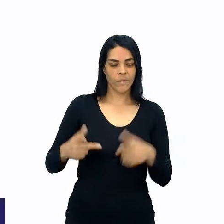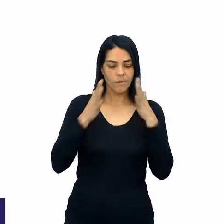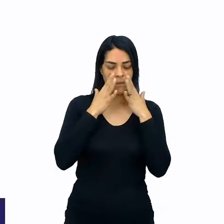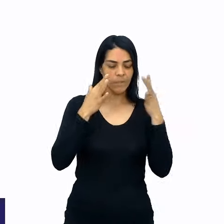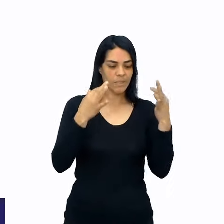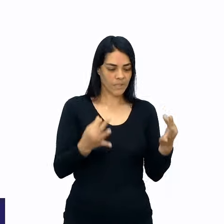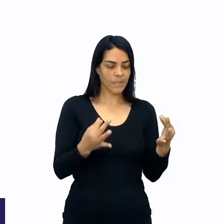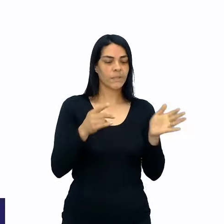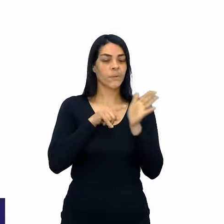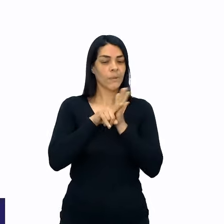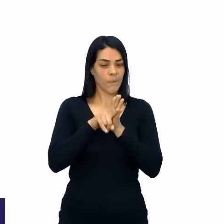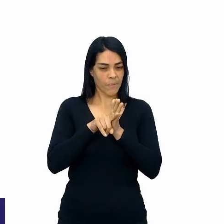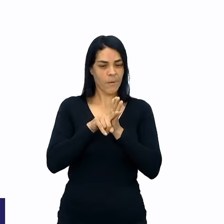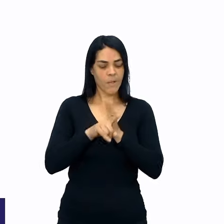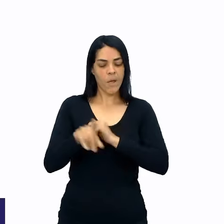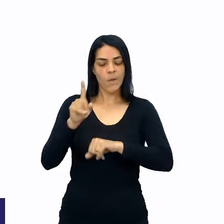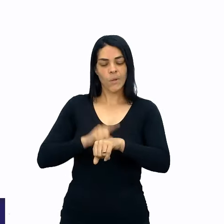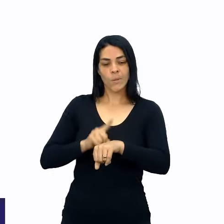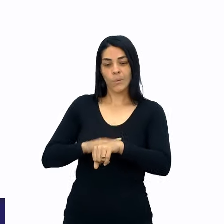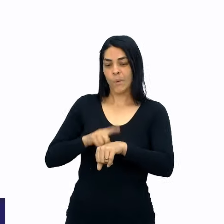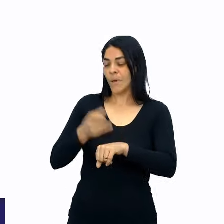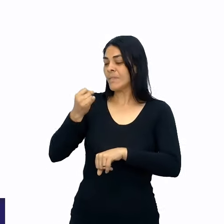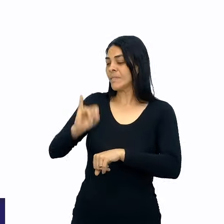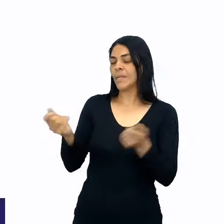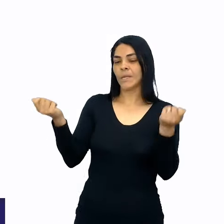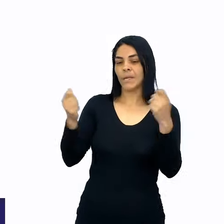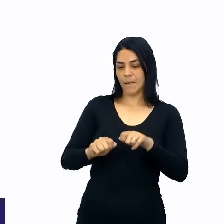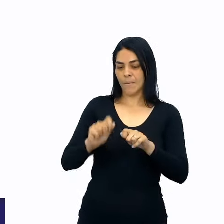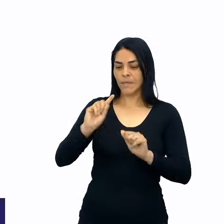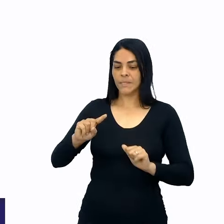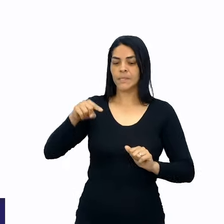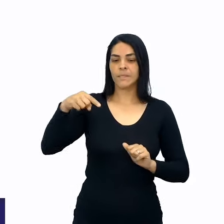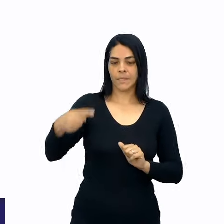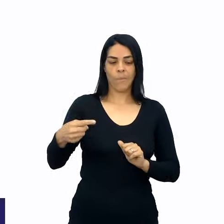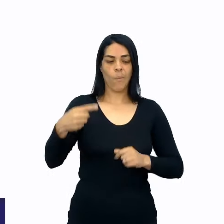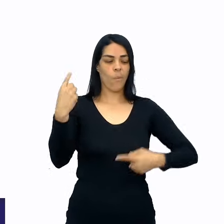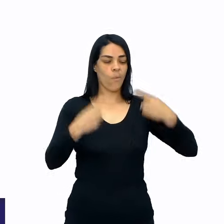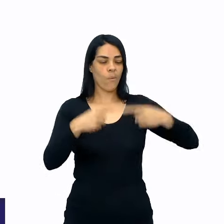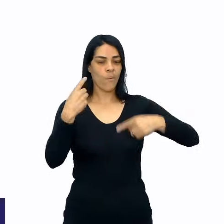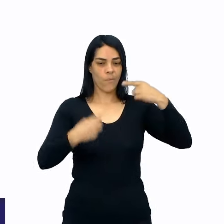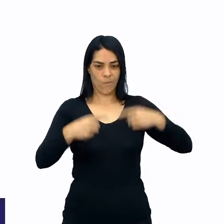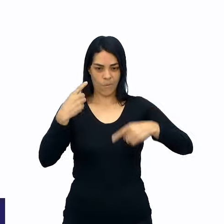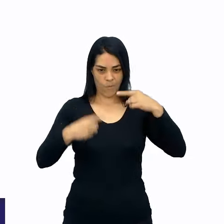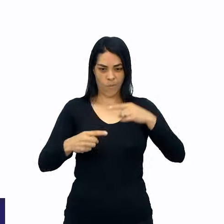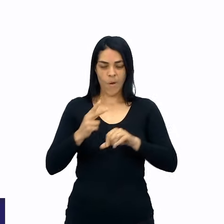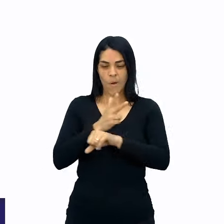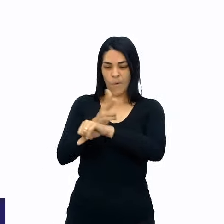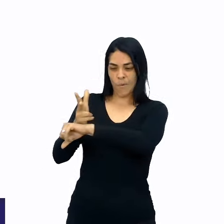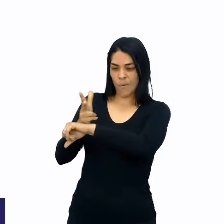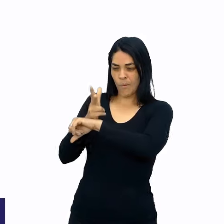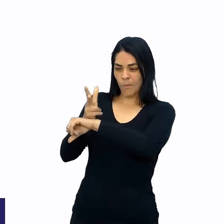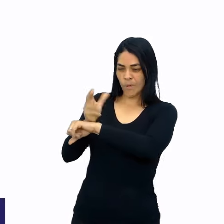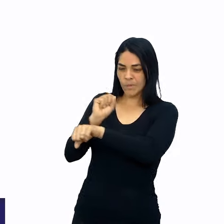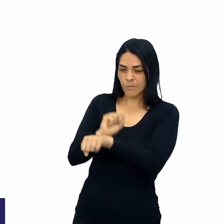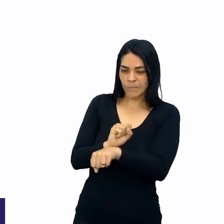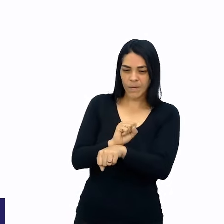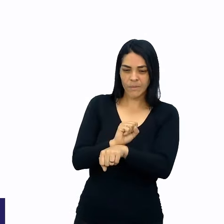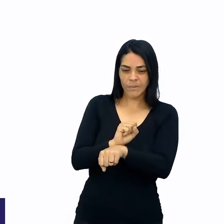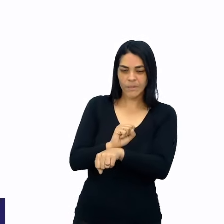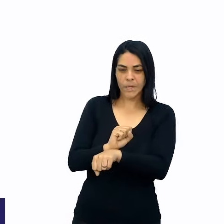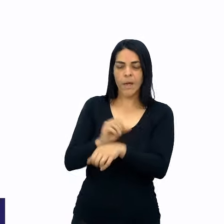nossa pergunta. E, nesse momento, se puder, depois que ouvir o questionamento, pausar o vídeo e ali fazer pequenas